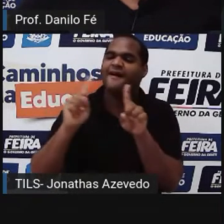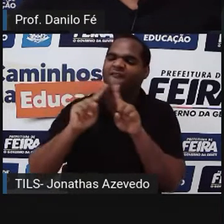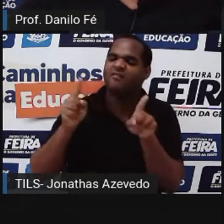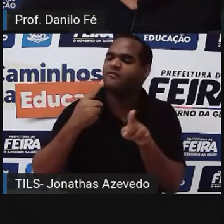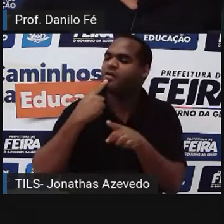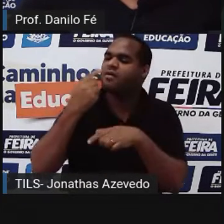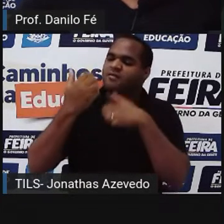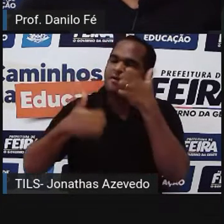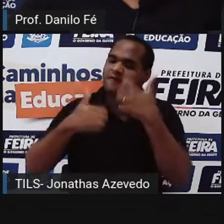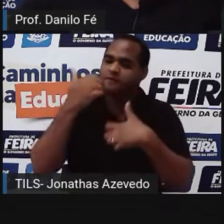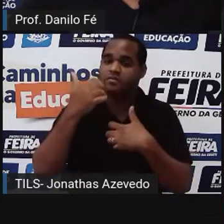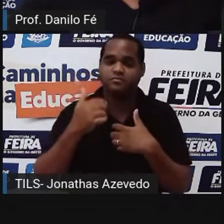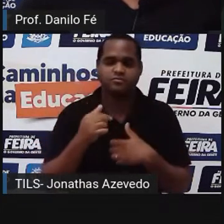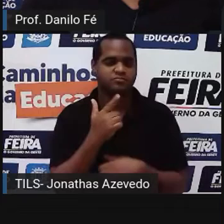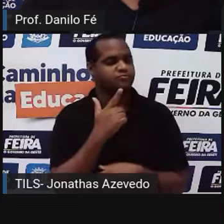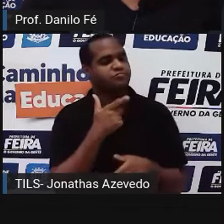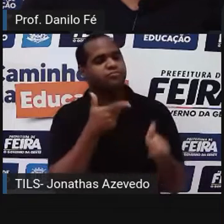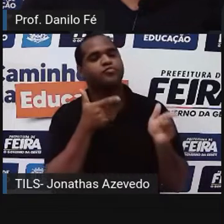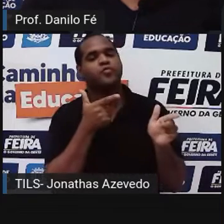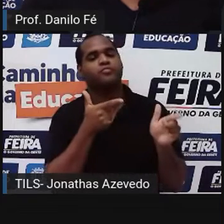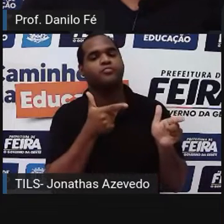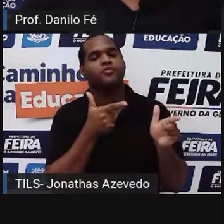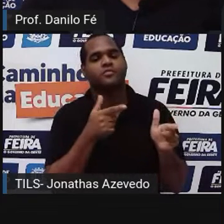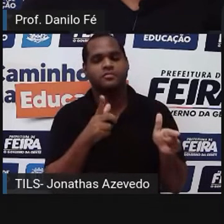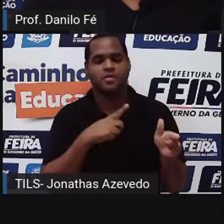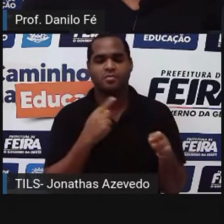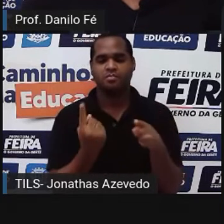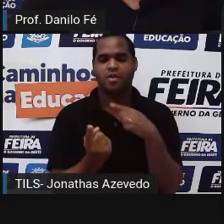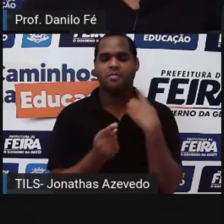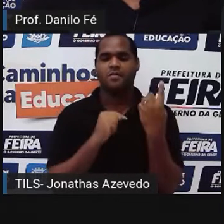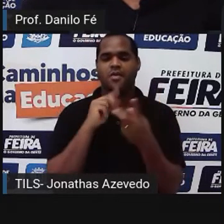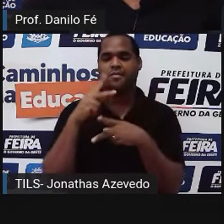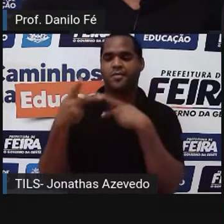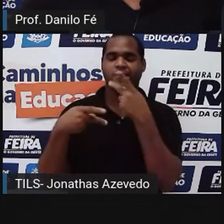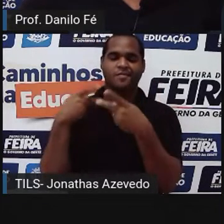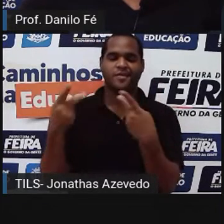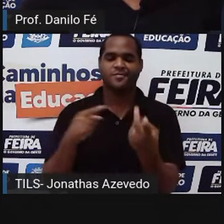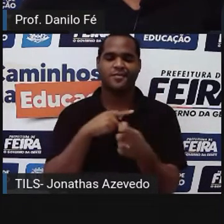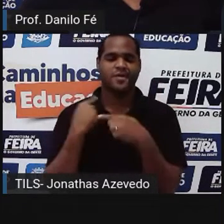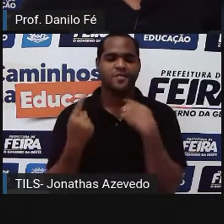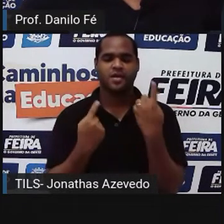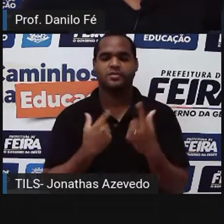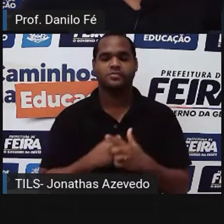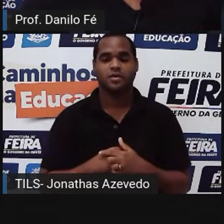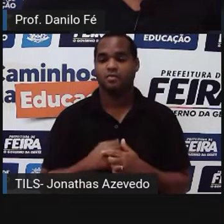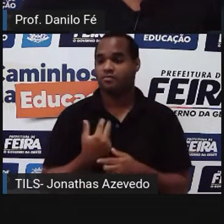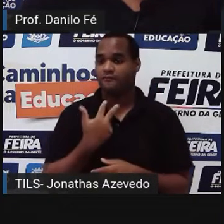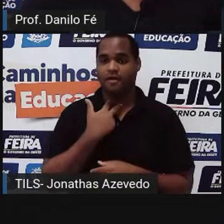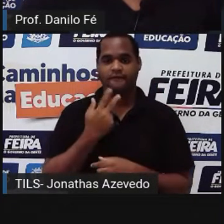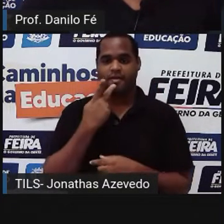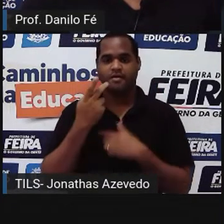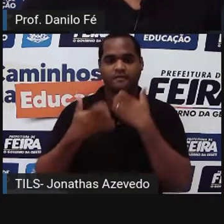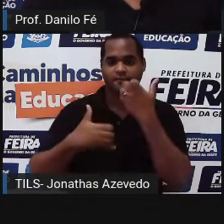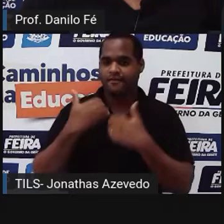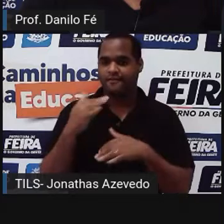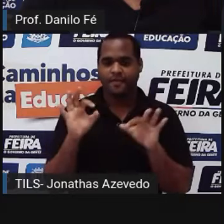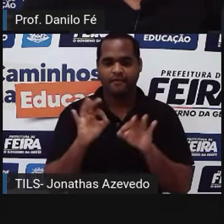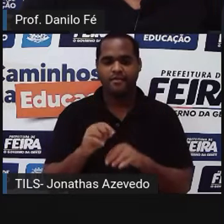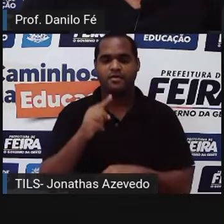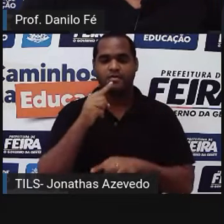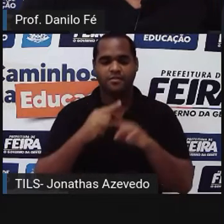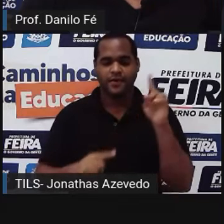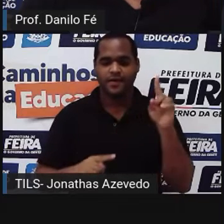havia, as pessoas eram fuziladas e mortas. Os nazistas proibiam as